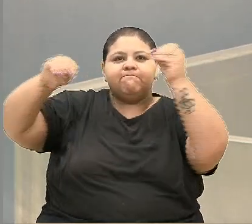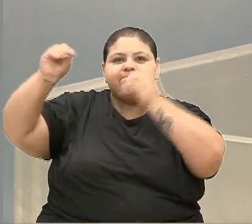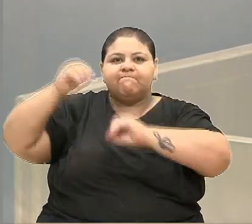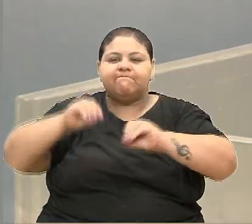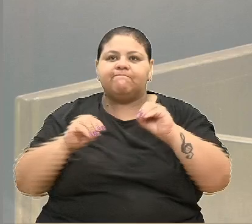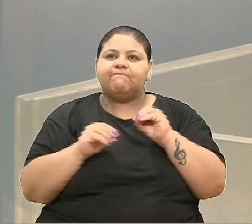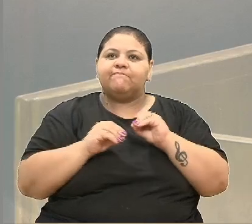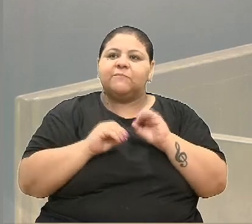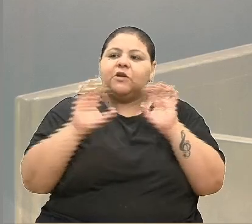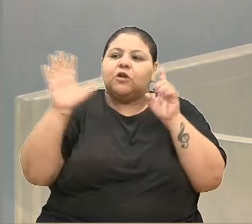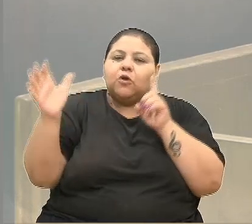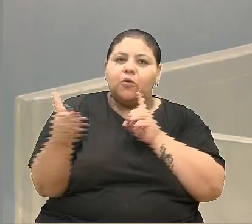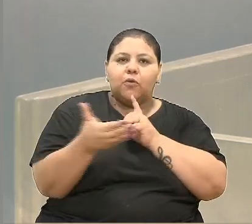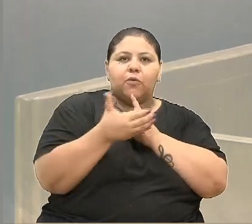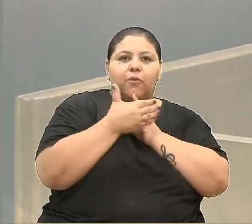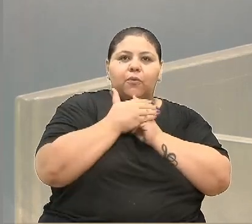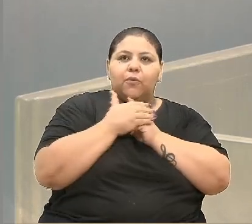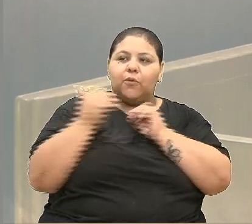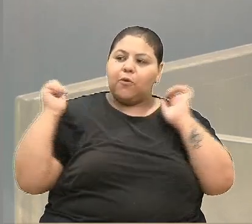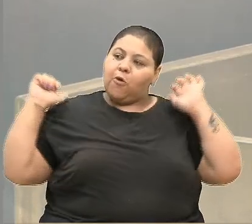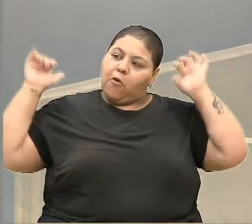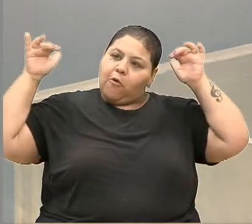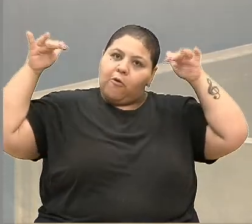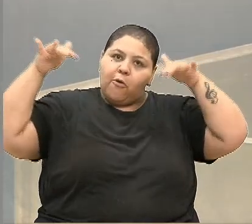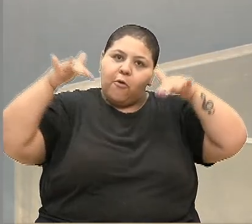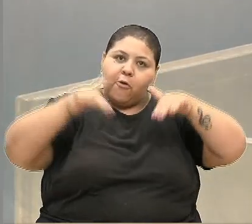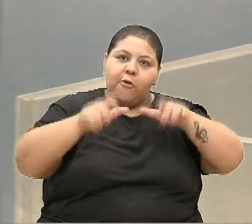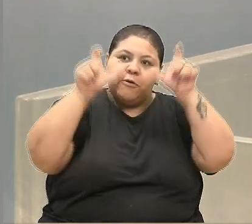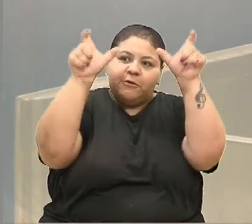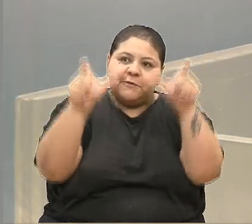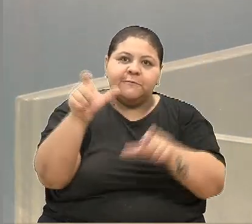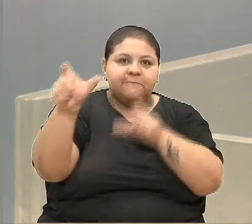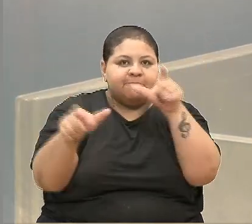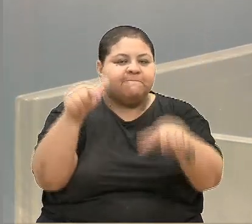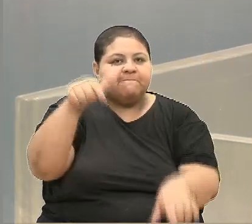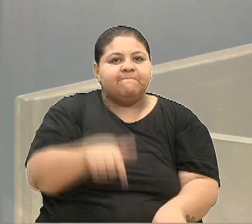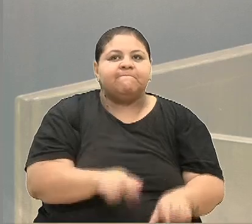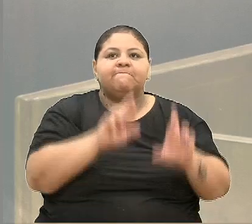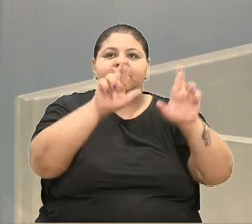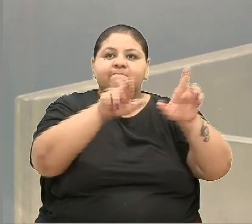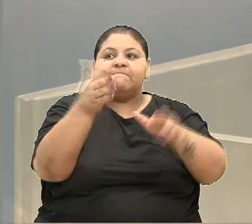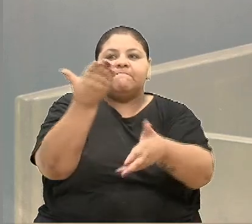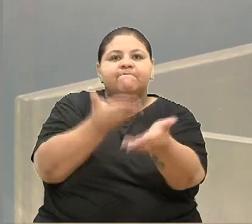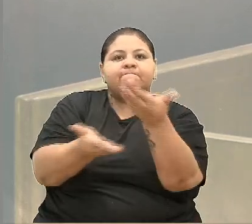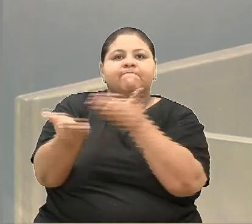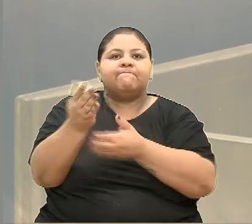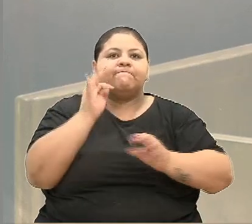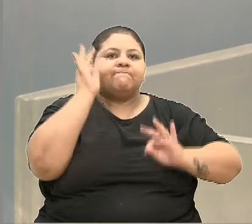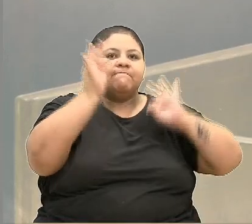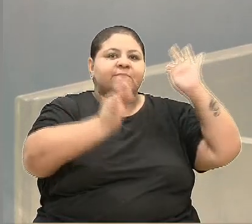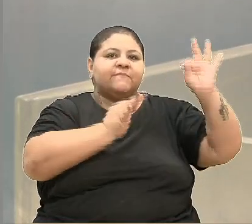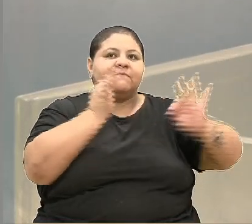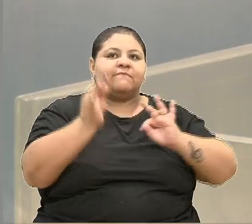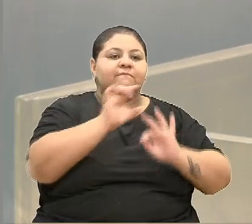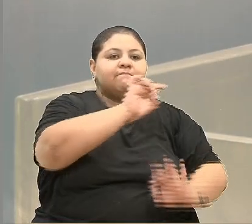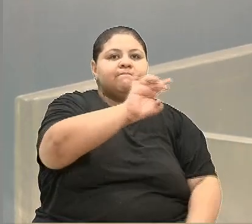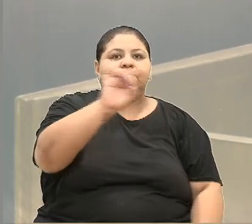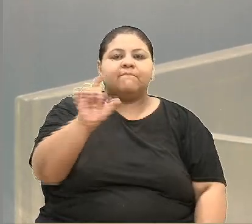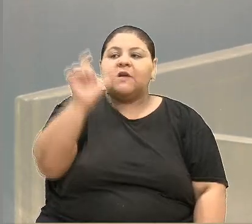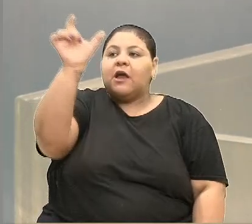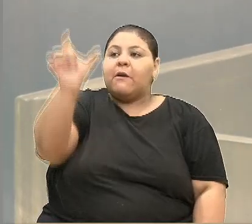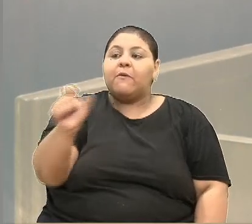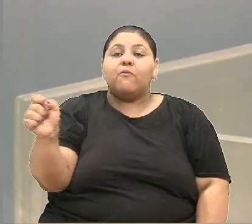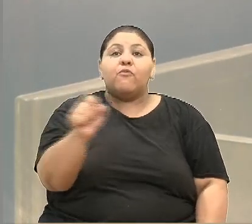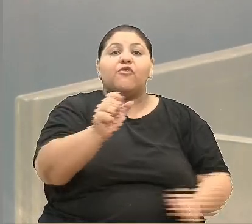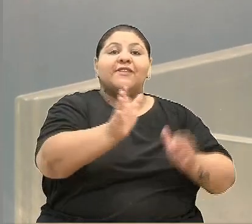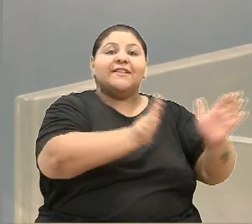com aconchego, receber as pessoas aqui da região para atendimentos terapêuticos individuais. Então, a pessoa vai poder